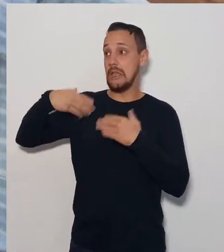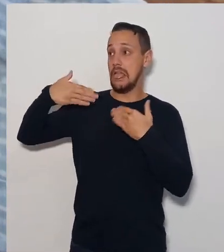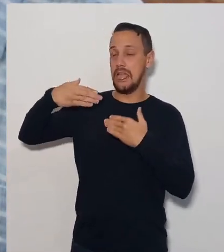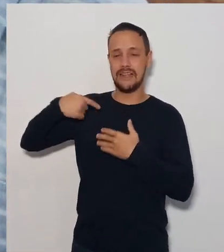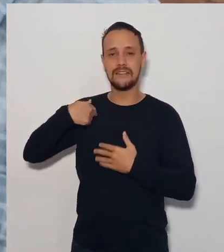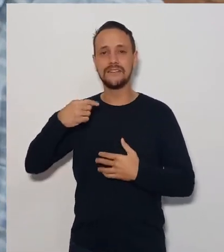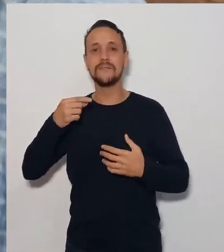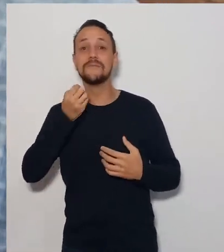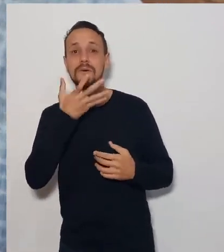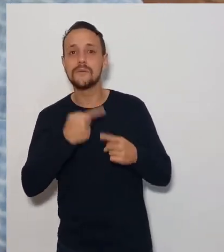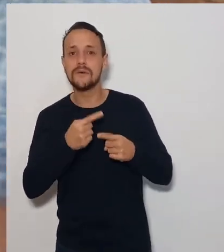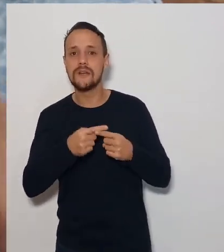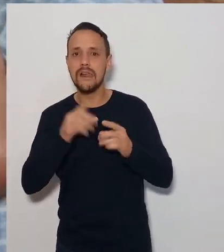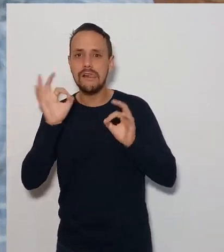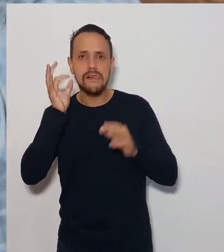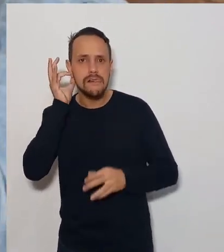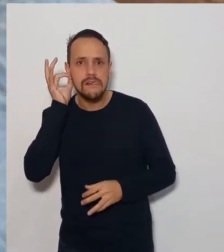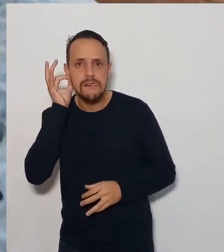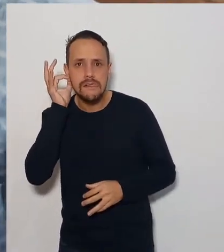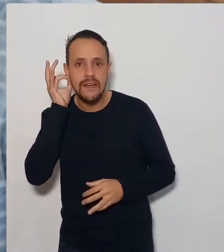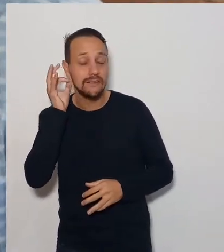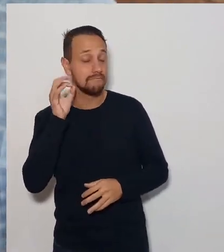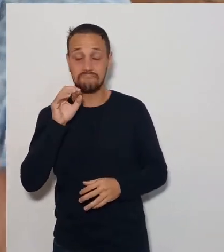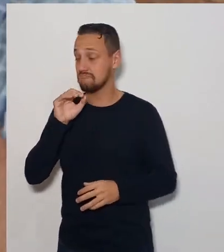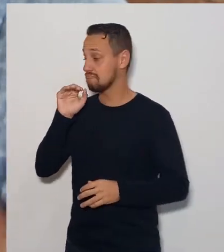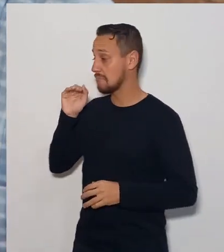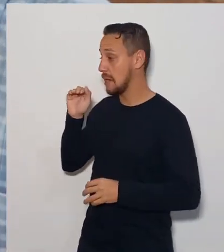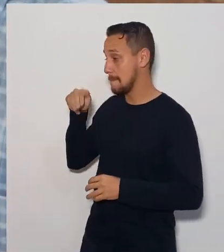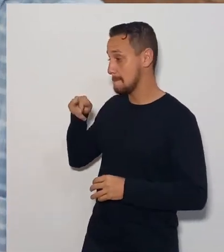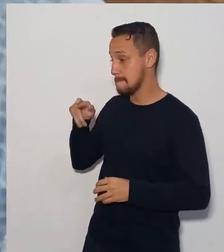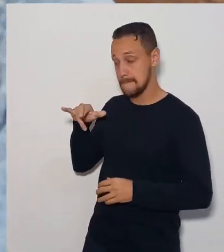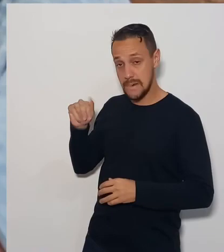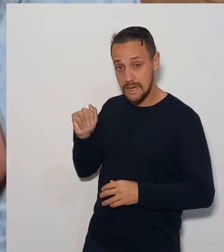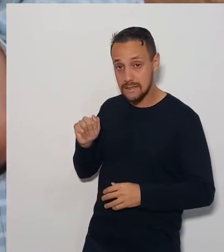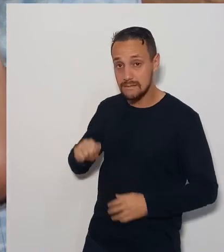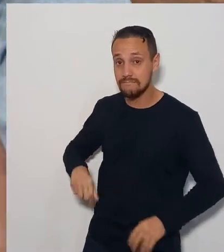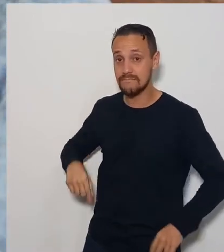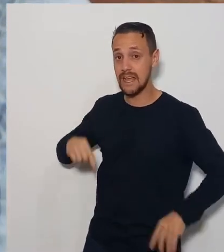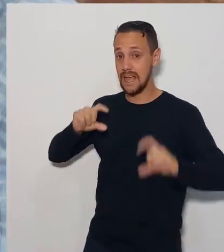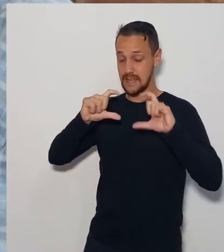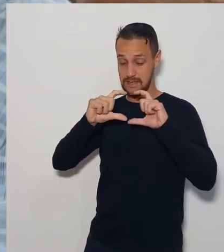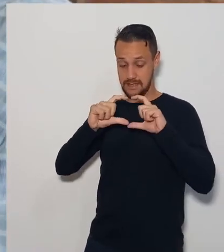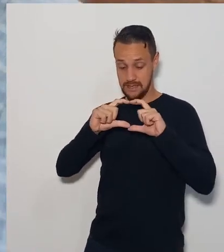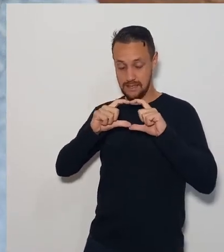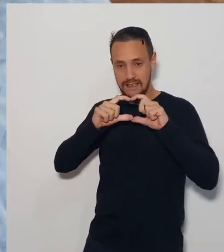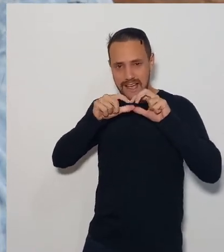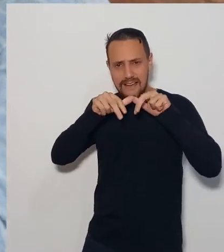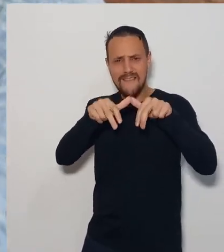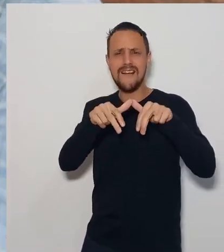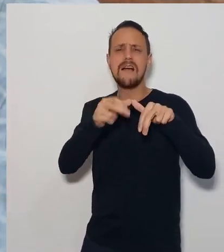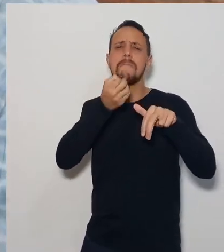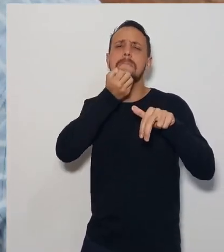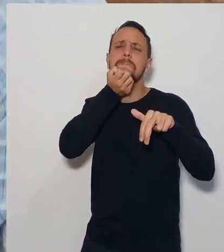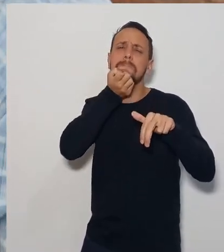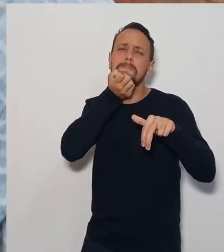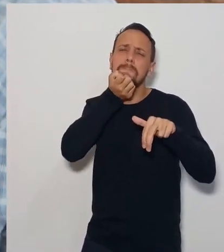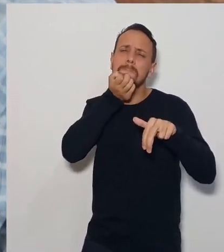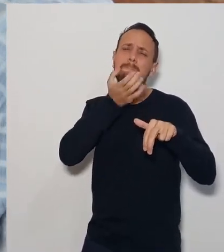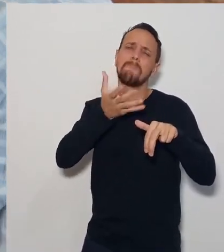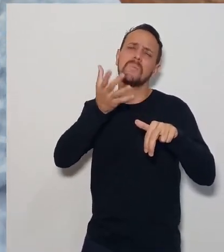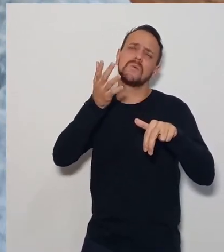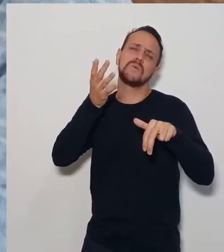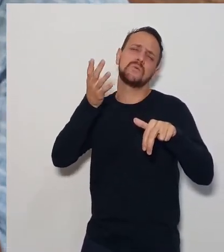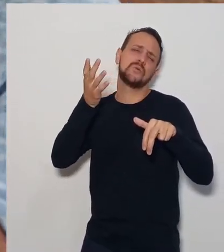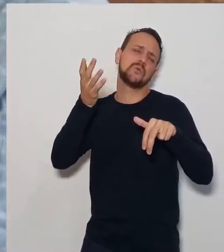teve bom demais, essa Defip capricha, né? Vou falar uma coisa pra você, Maria. A Defip é boa demais da conta. Ah, mas